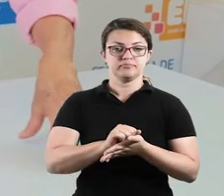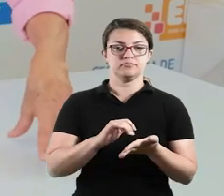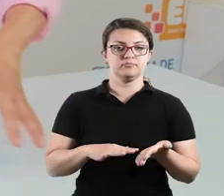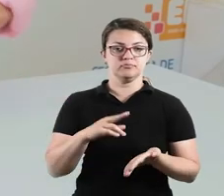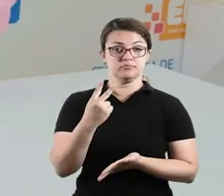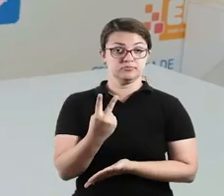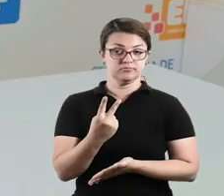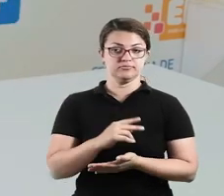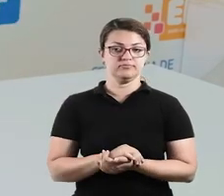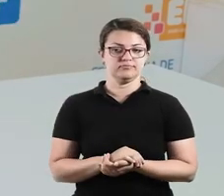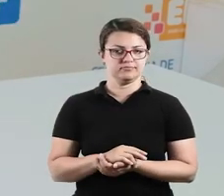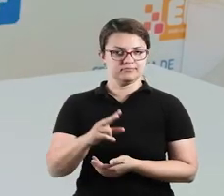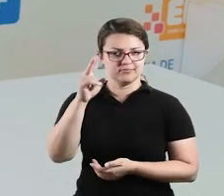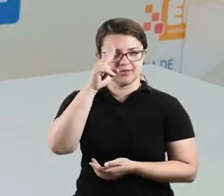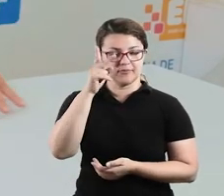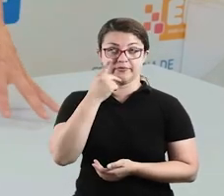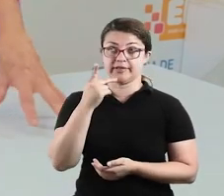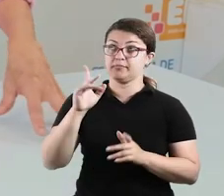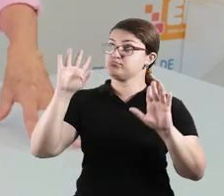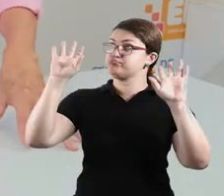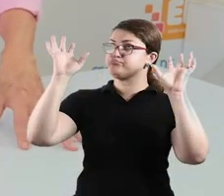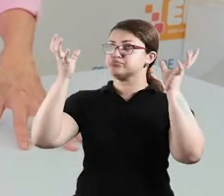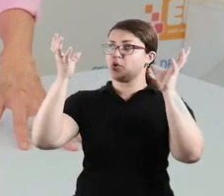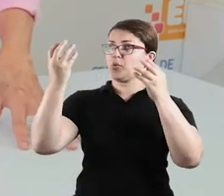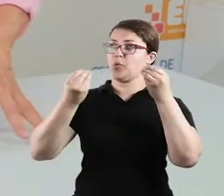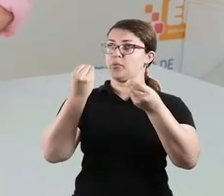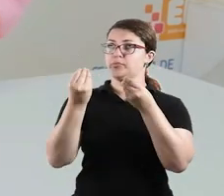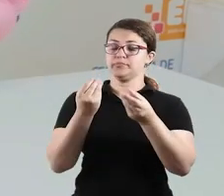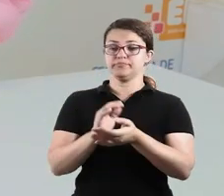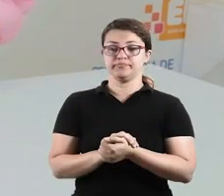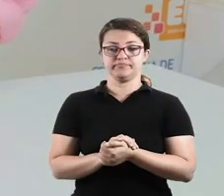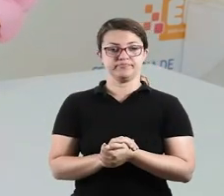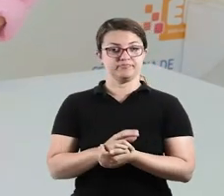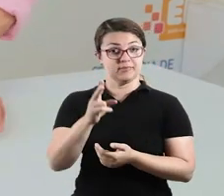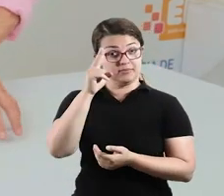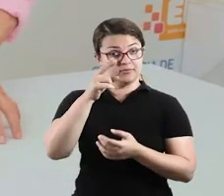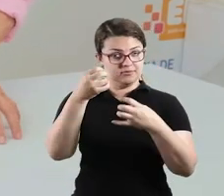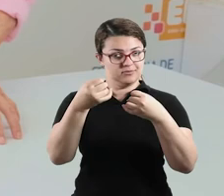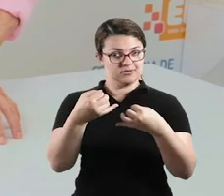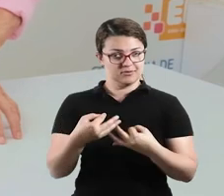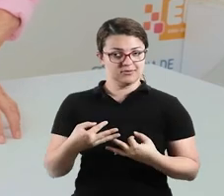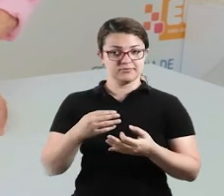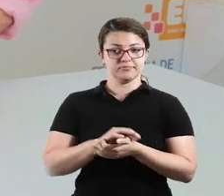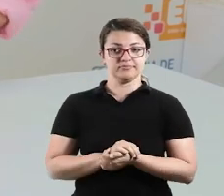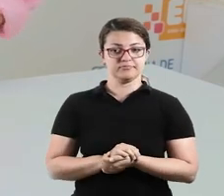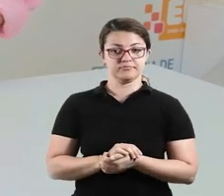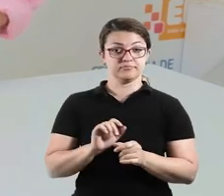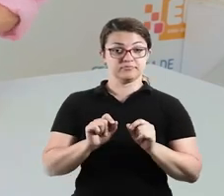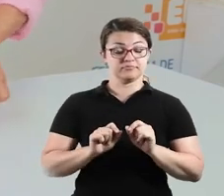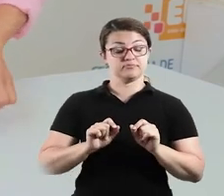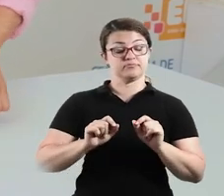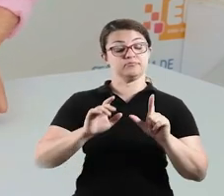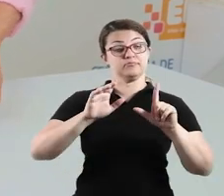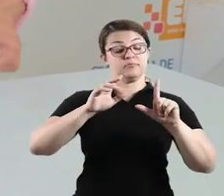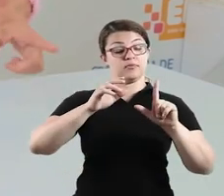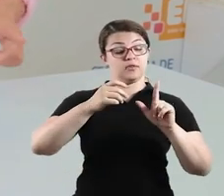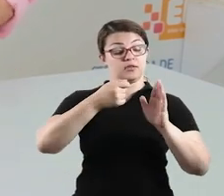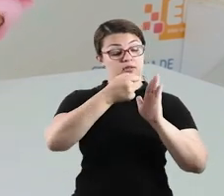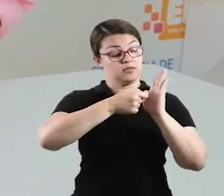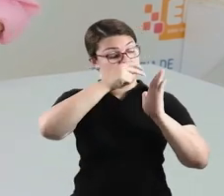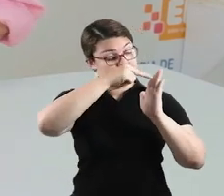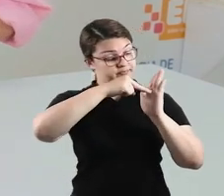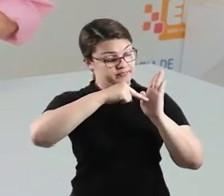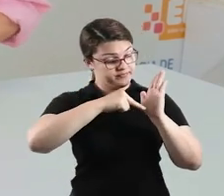Atividade 2, olha aí, falando da previsão do tempo. Olha que bacana o que nós acabamos de comentar. Leia a previsão do tempo